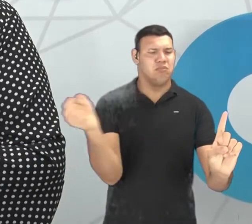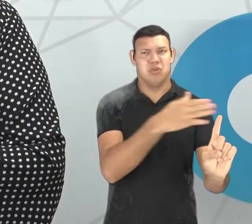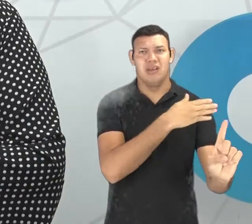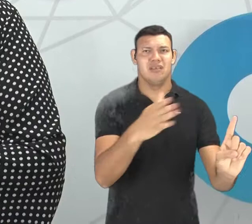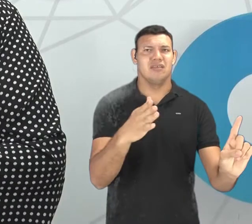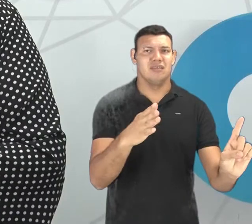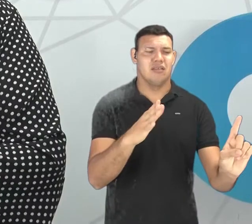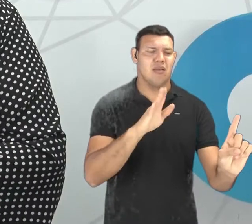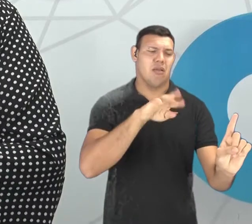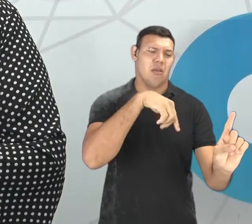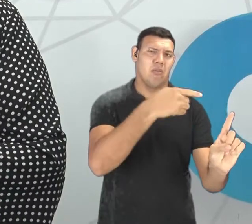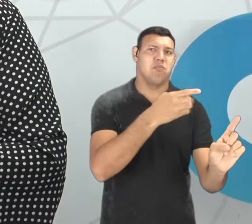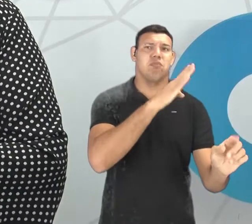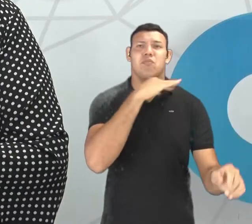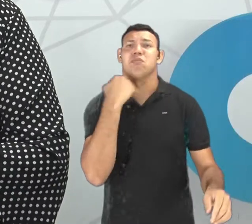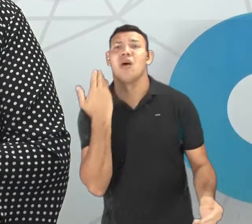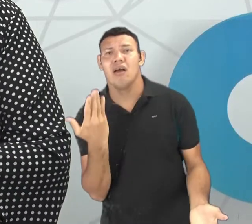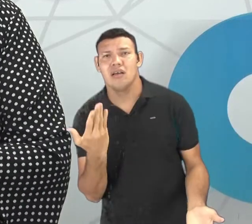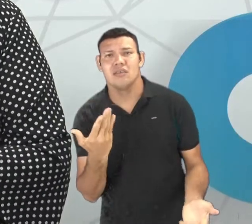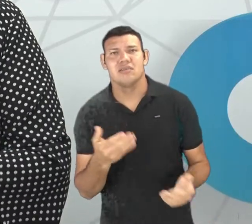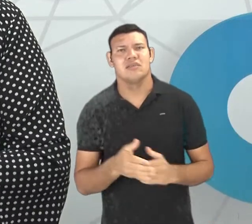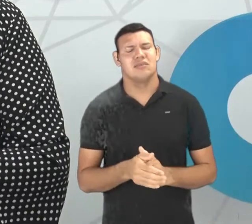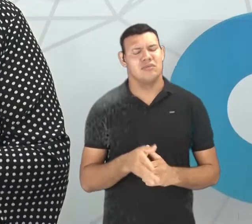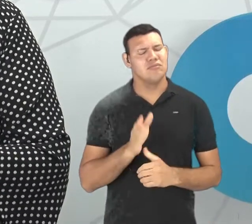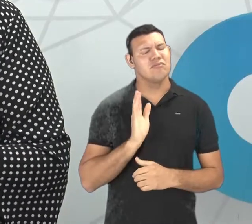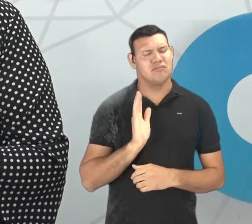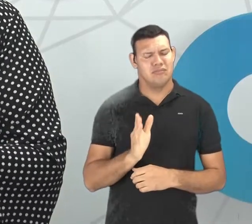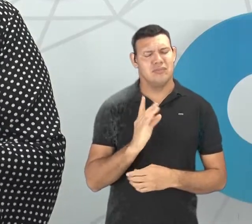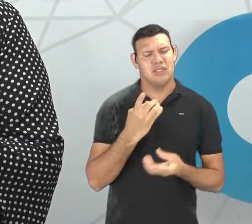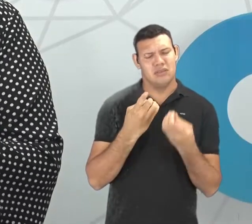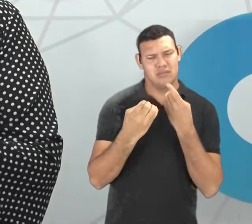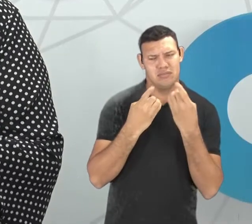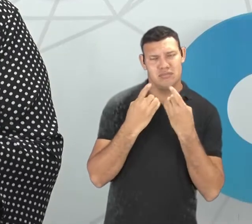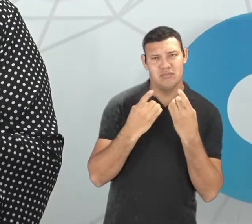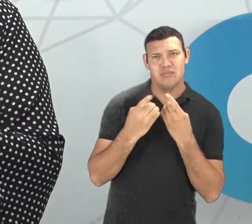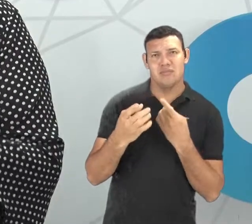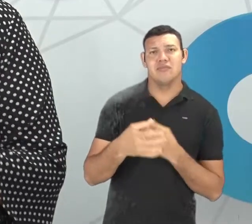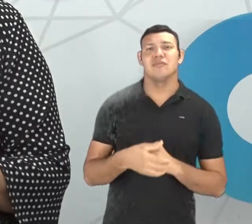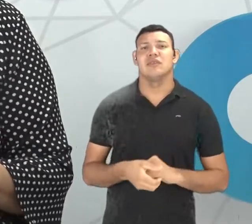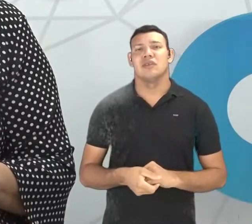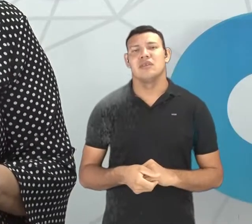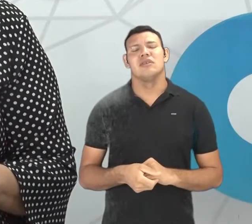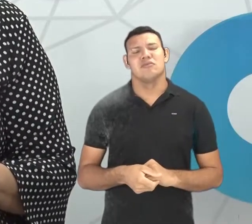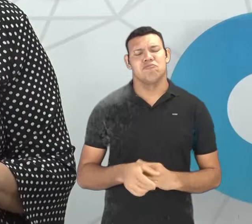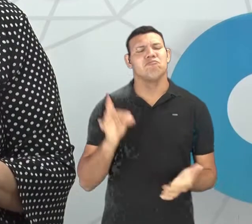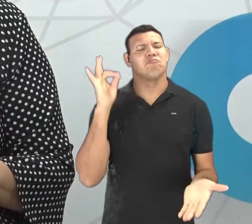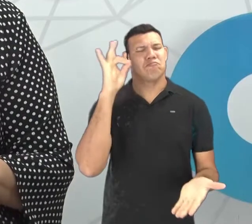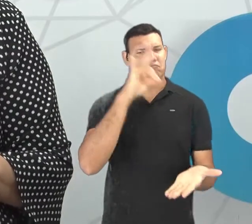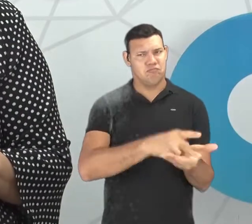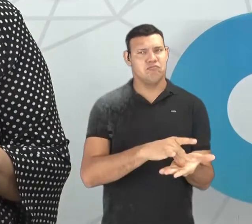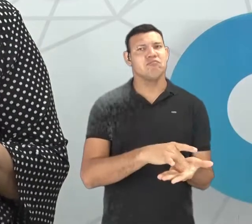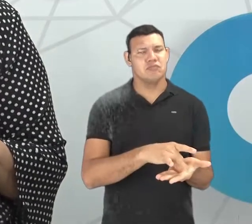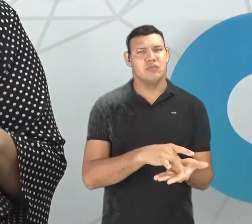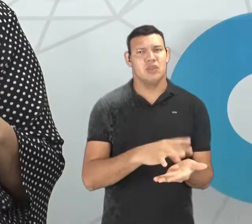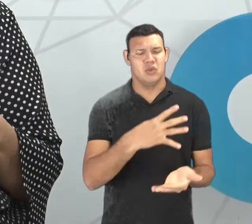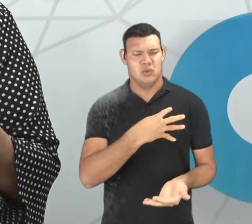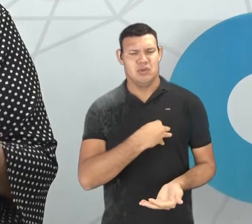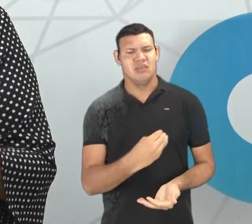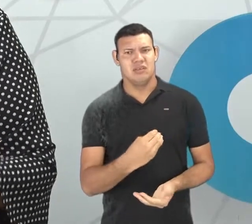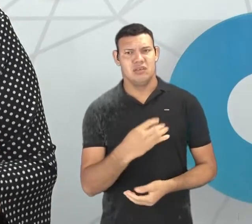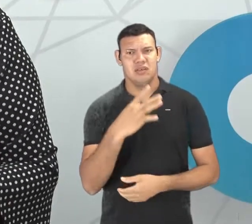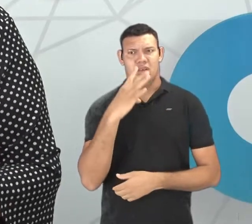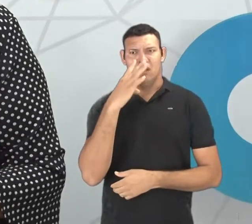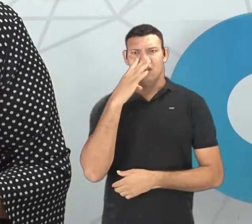mulheres à morte, com vários relatos que nós temos, relatos, casos reais de